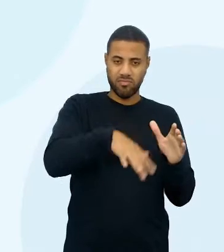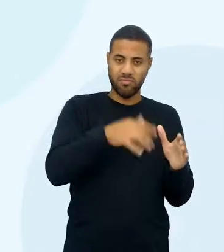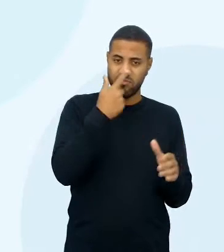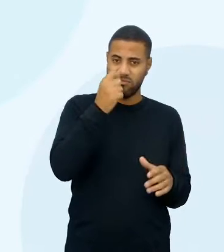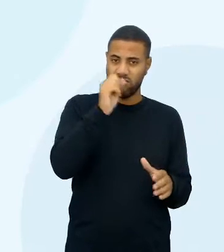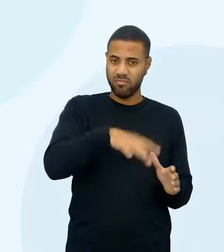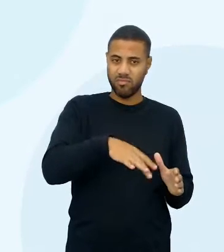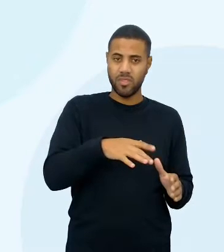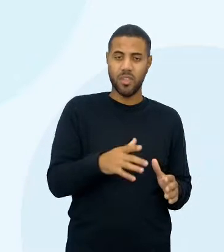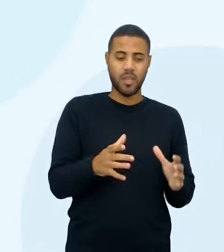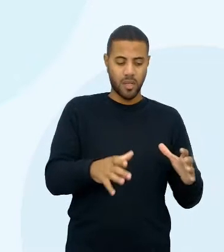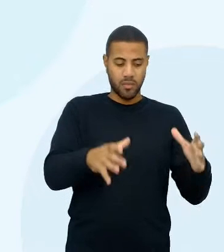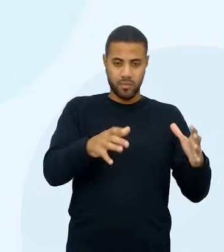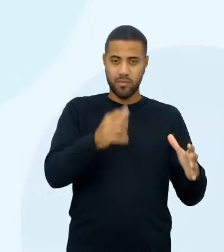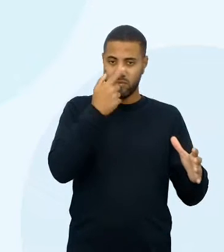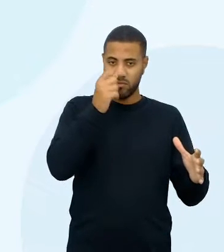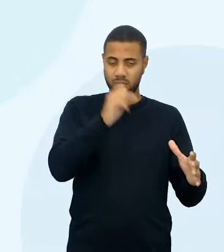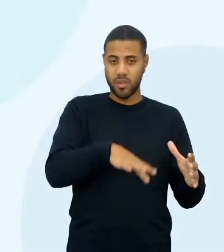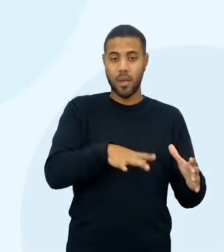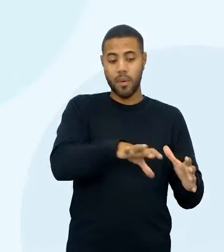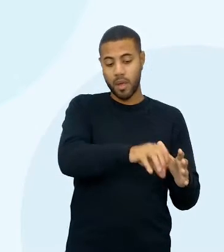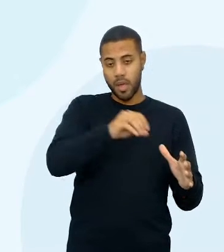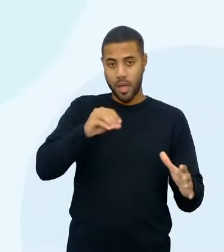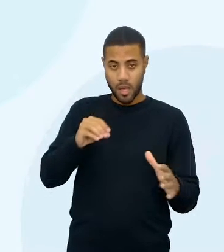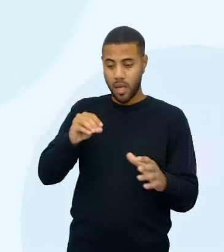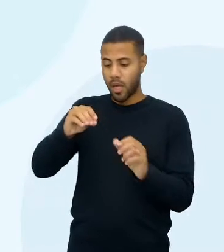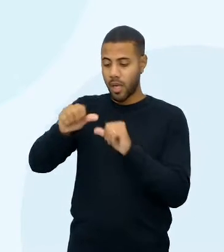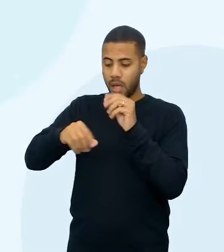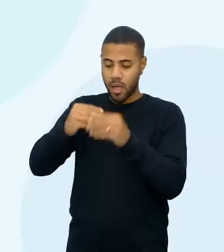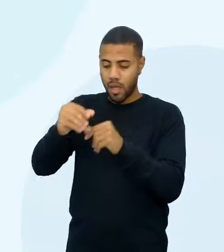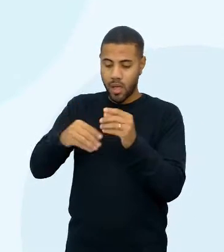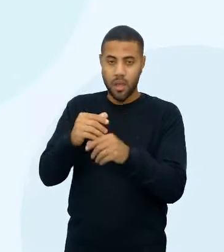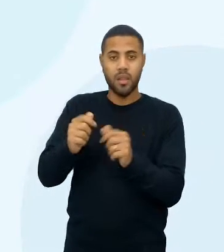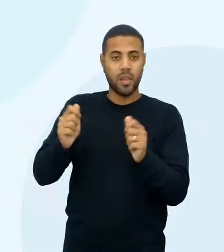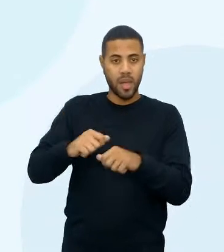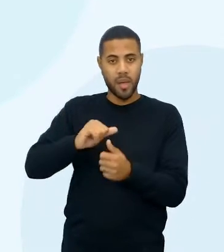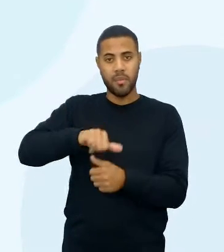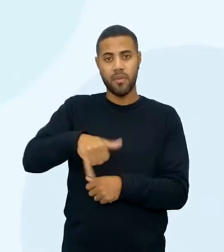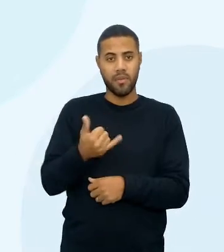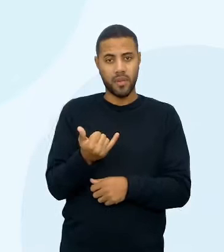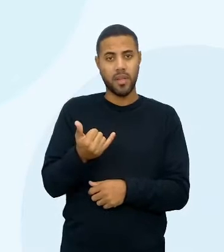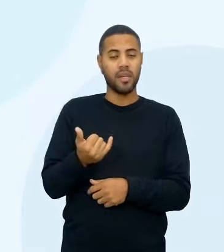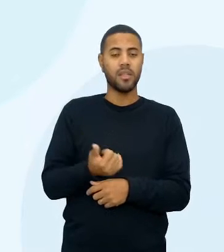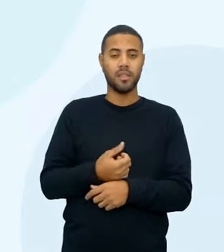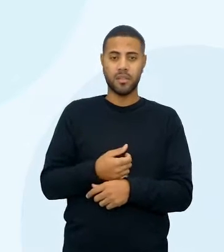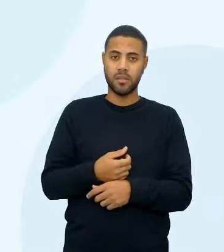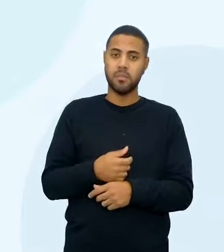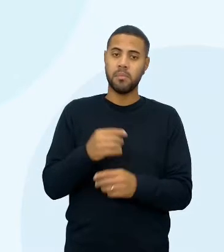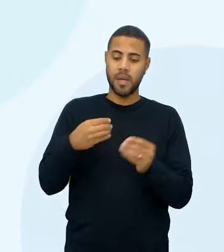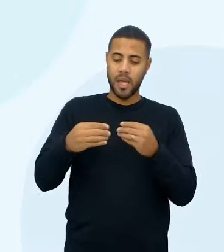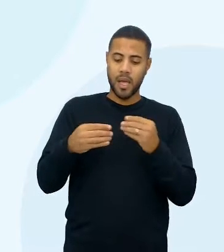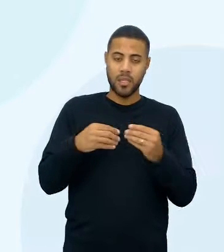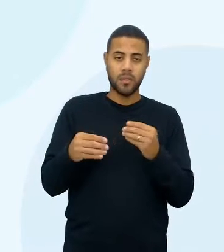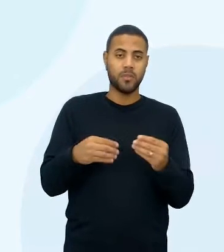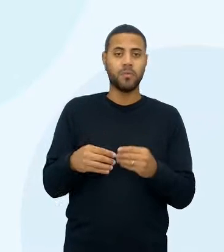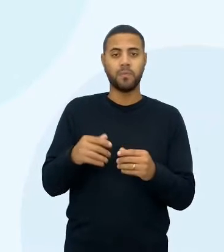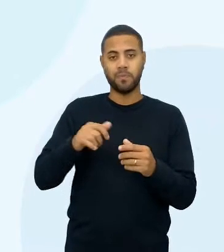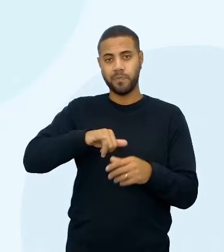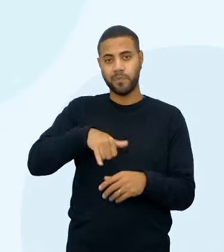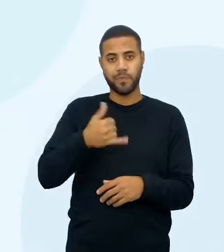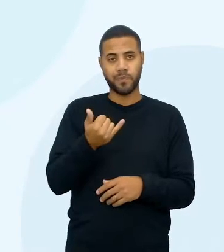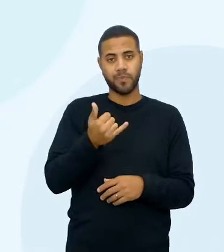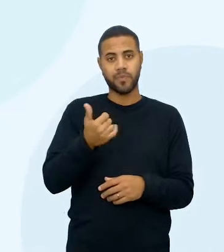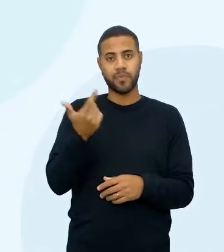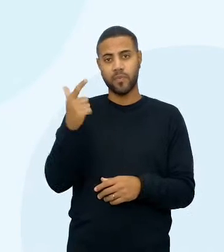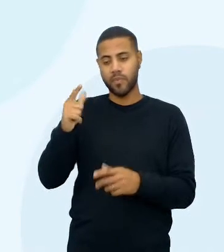esses resíduos eles podem ser aproveitados ou reciclando no caso de embalagens, né? Reaproveitando